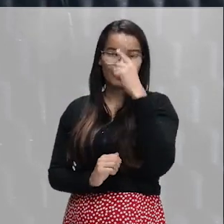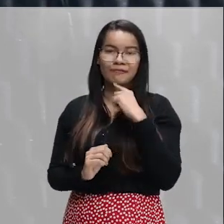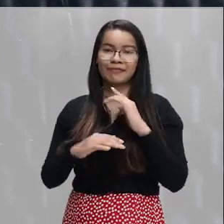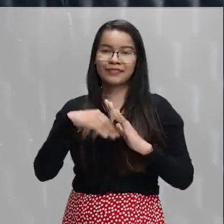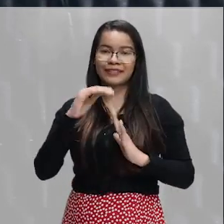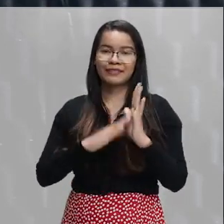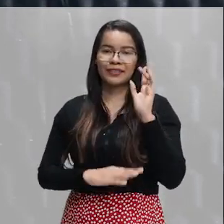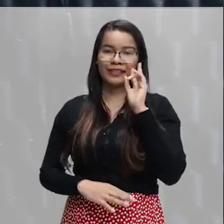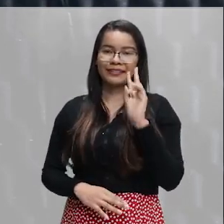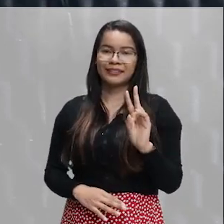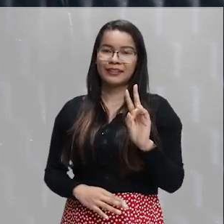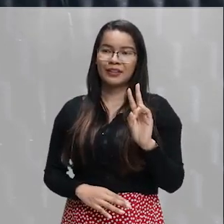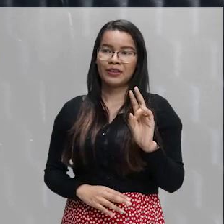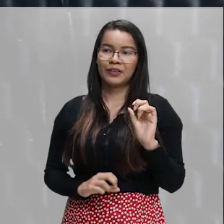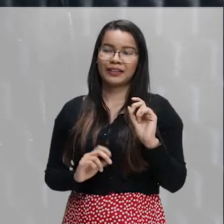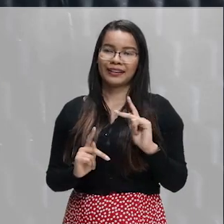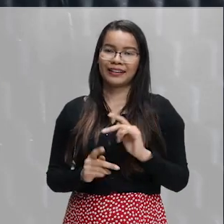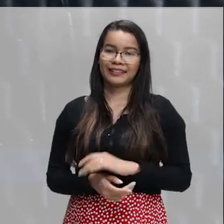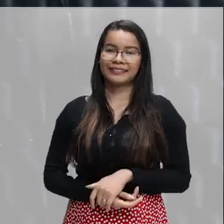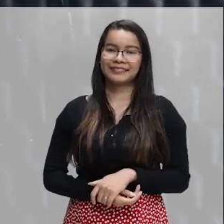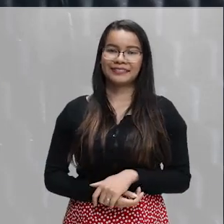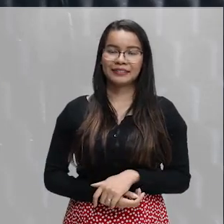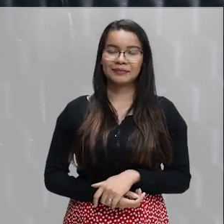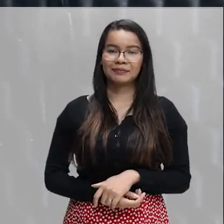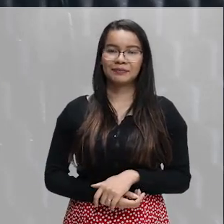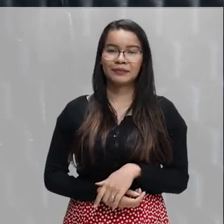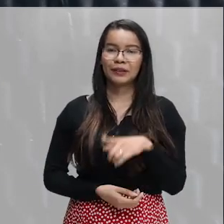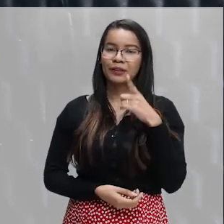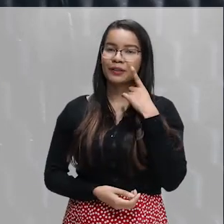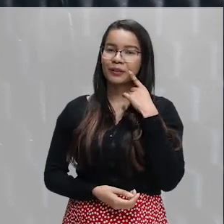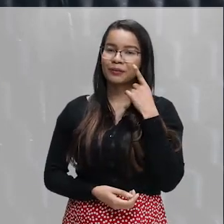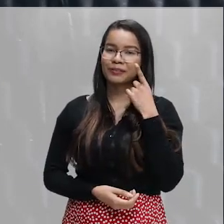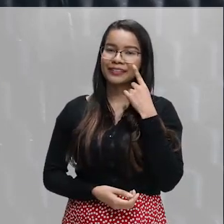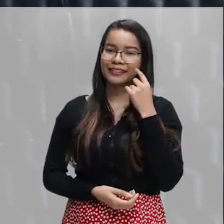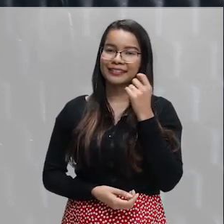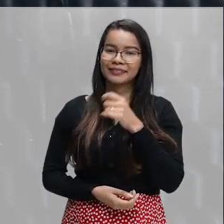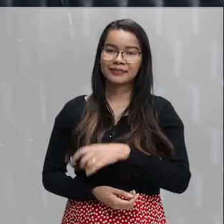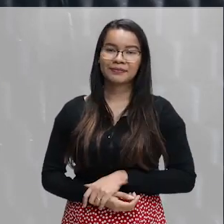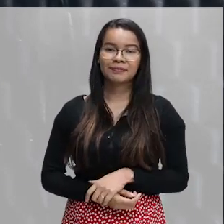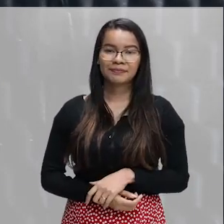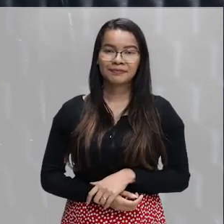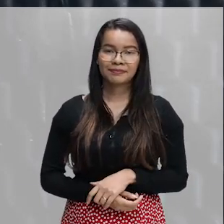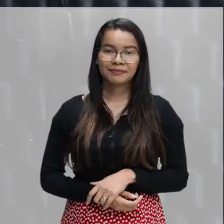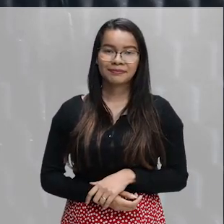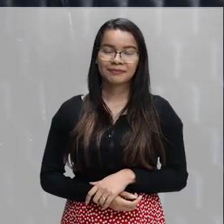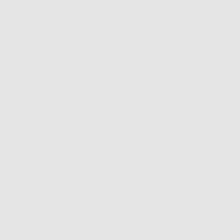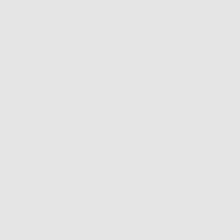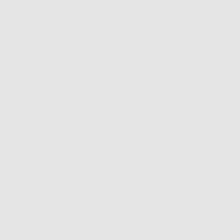figura do Portinari e fazer as comparações. Compliquei?